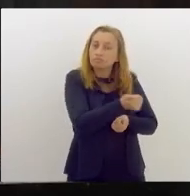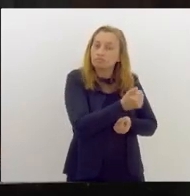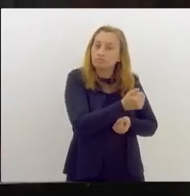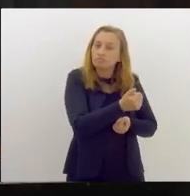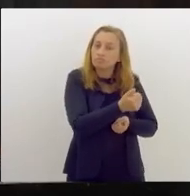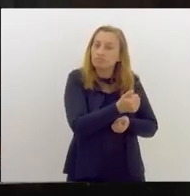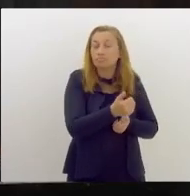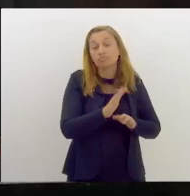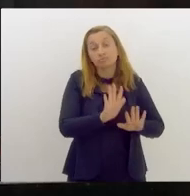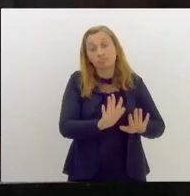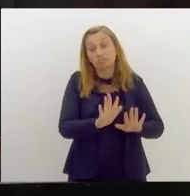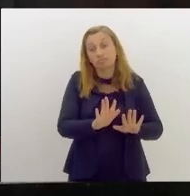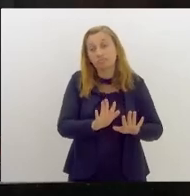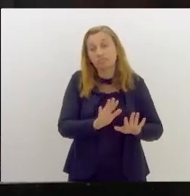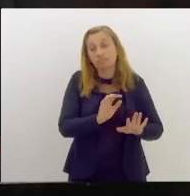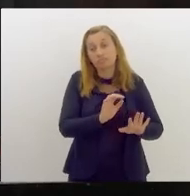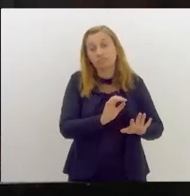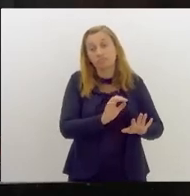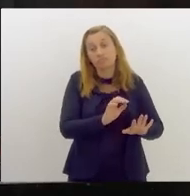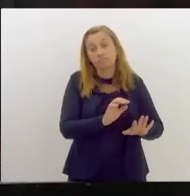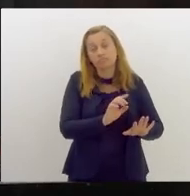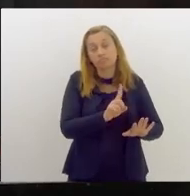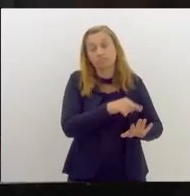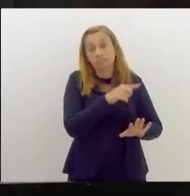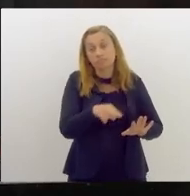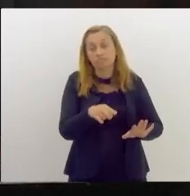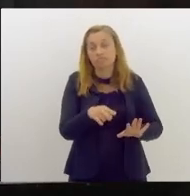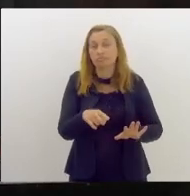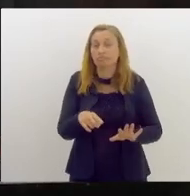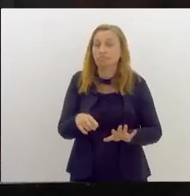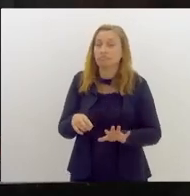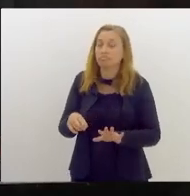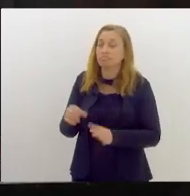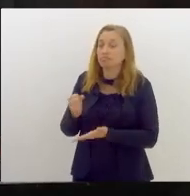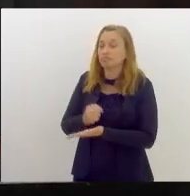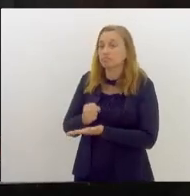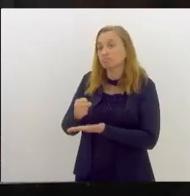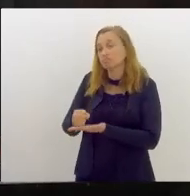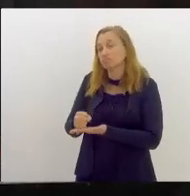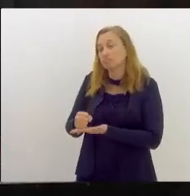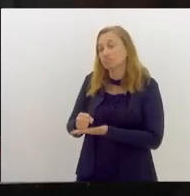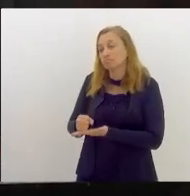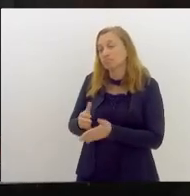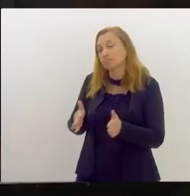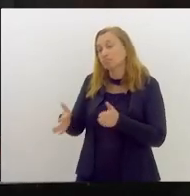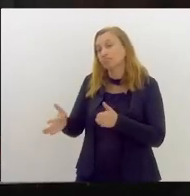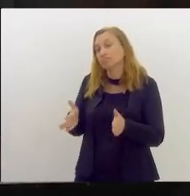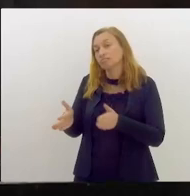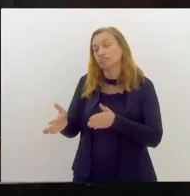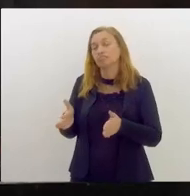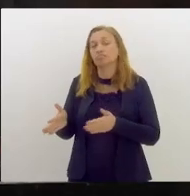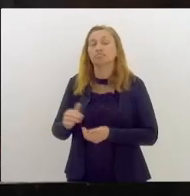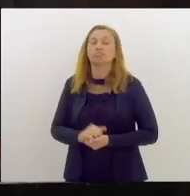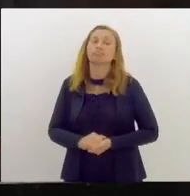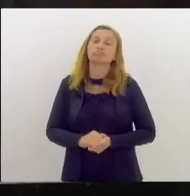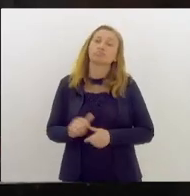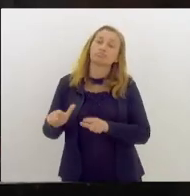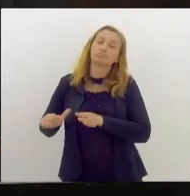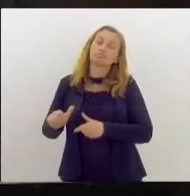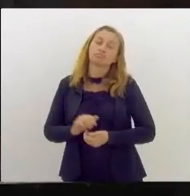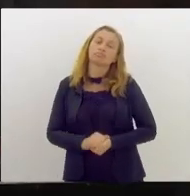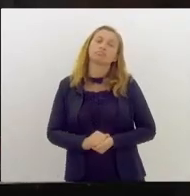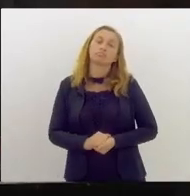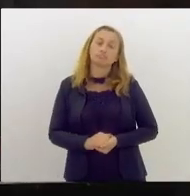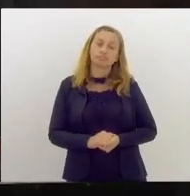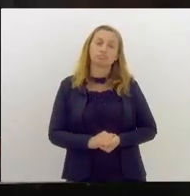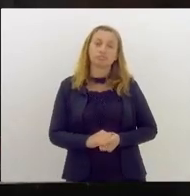posse entretanto estão sendo Salvo engano preteridos pela chamada pela pela deflagração do processo de contratação